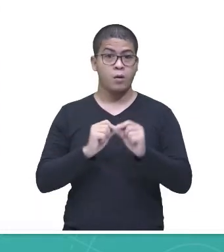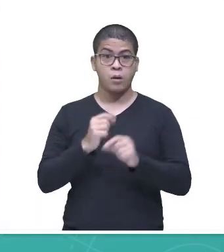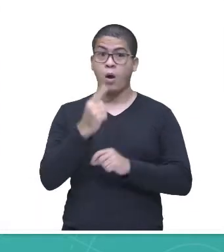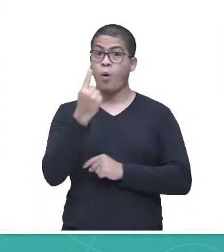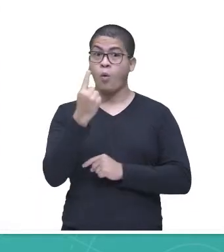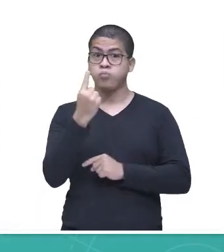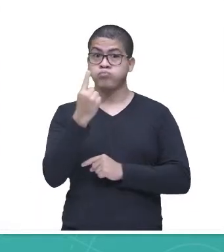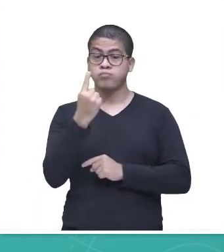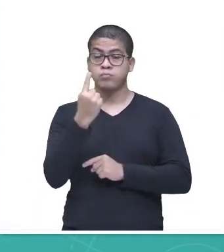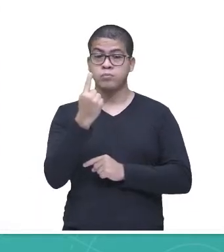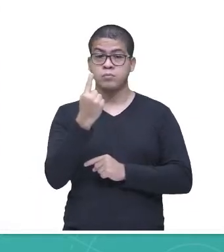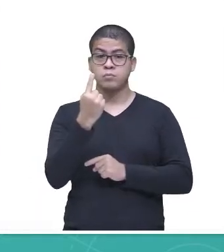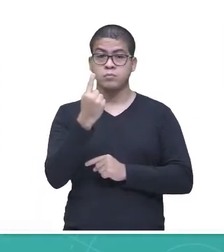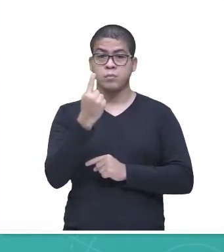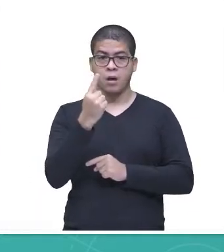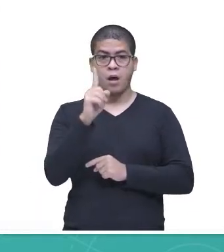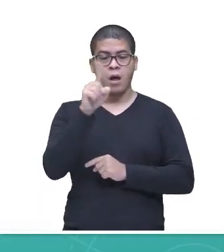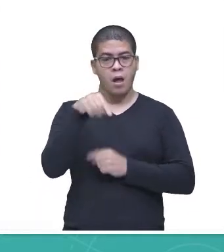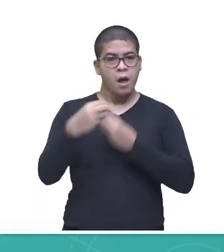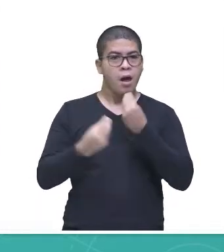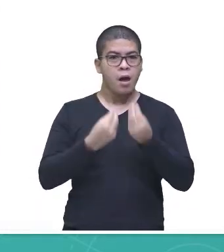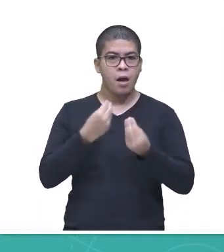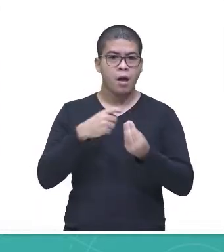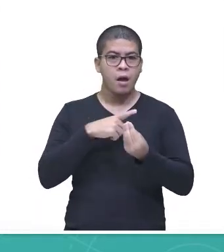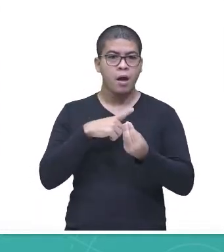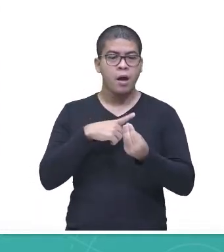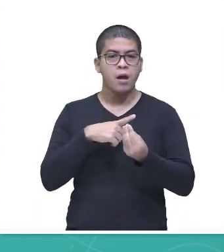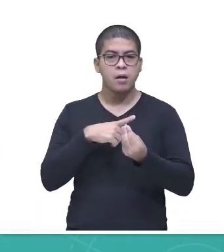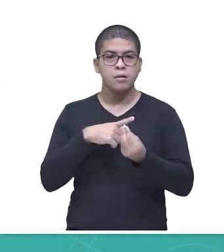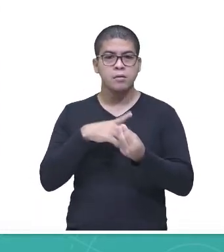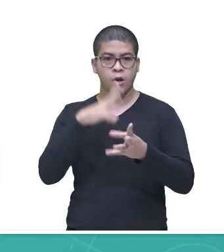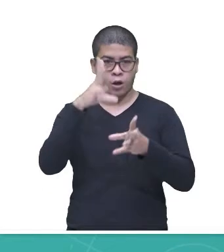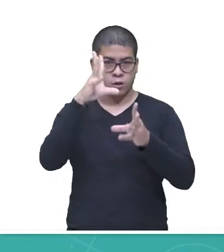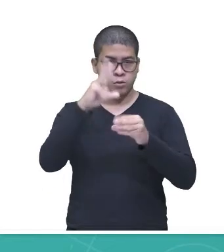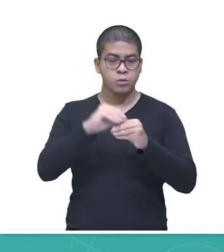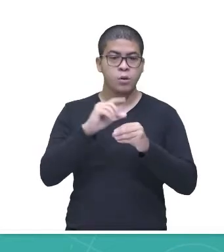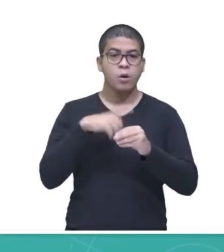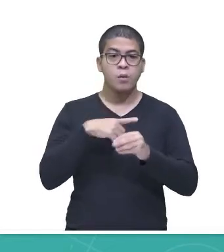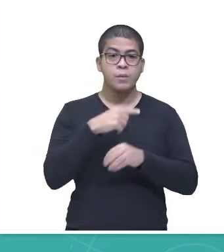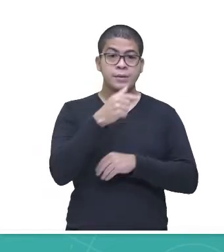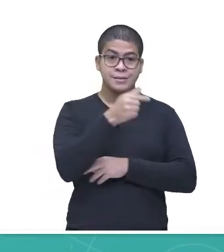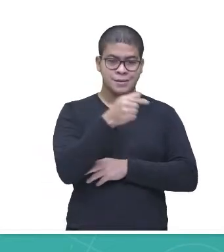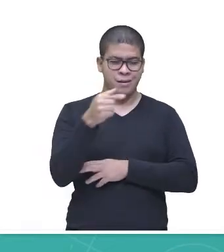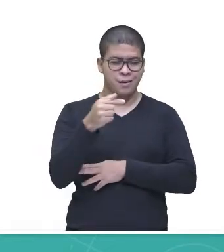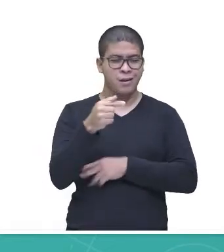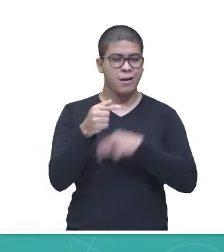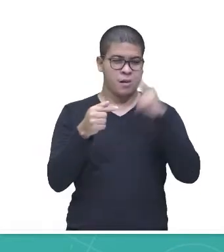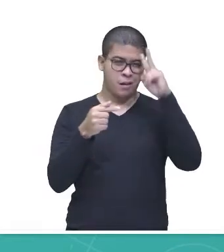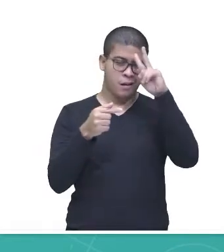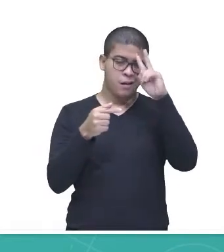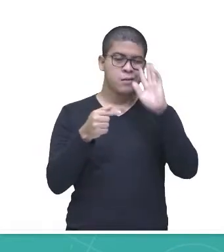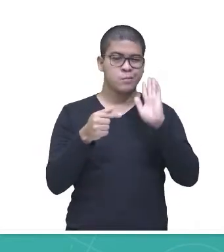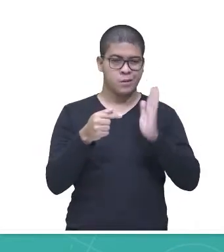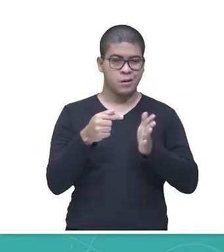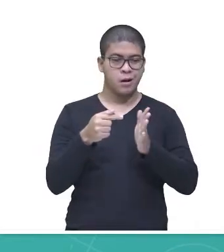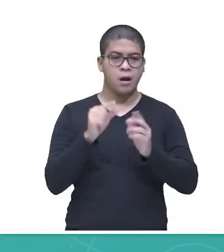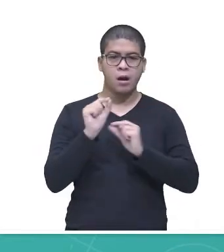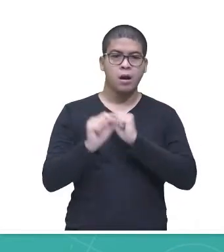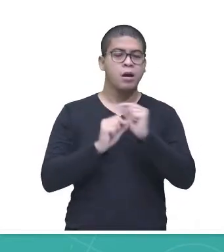1 grau. Então a gente soma lá com os 77 graus que a gente calculou da nossa primeira